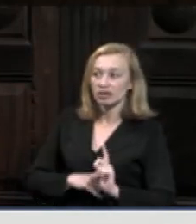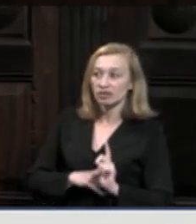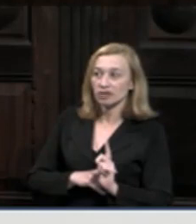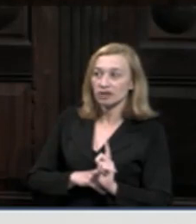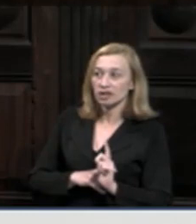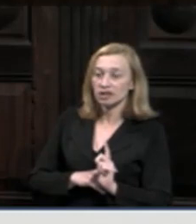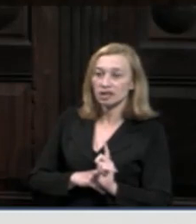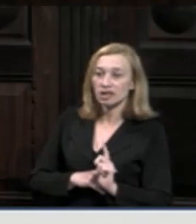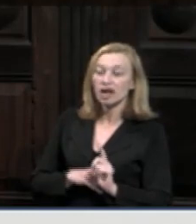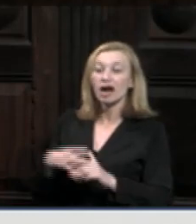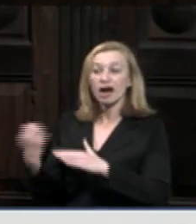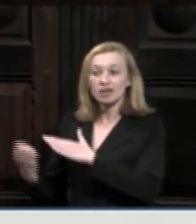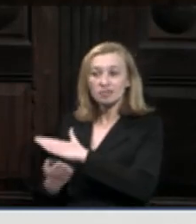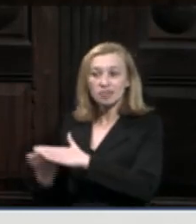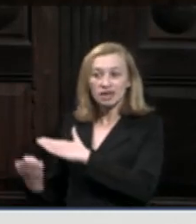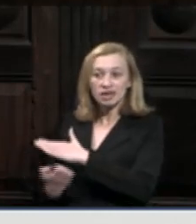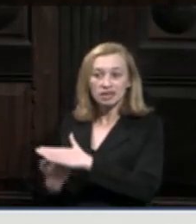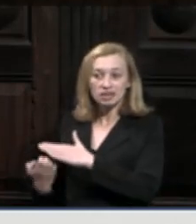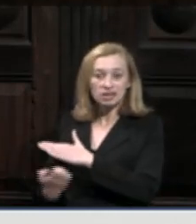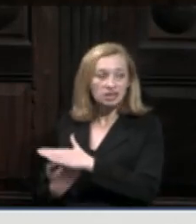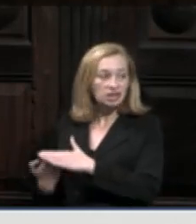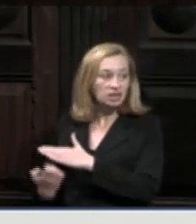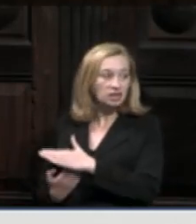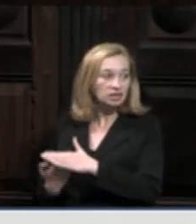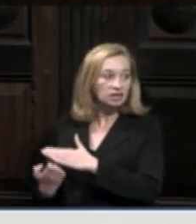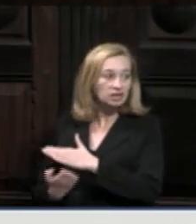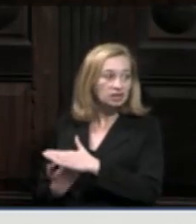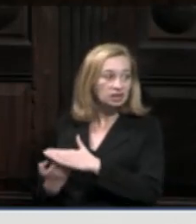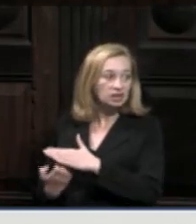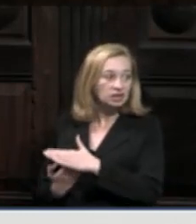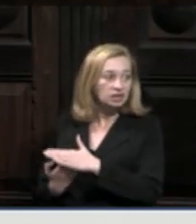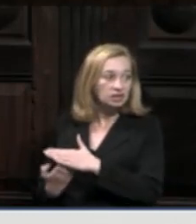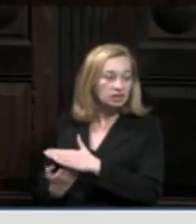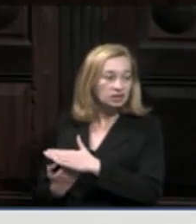a empresa que